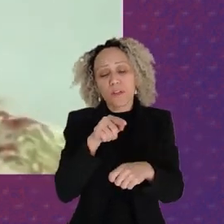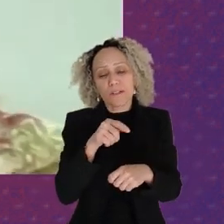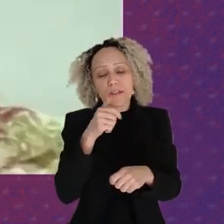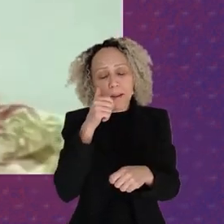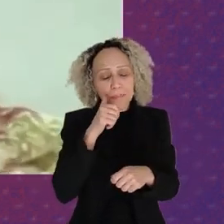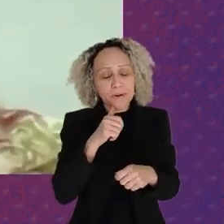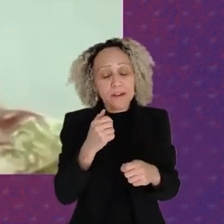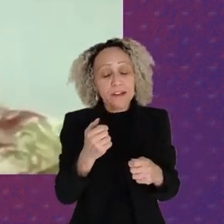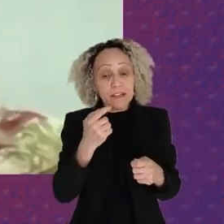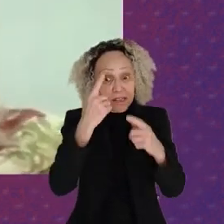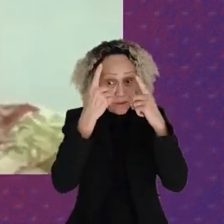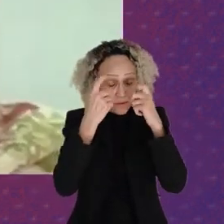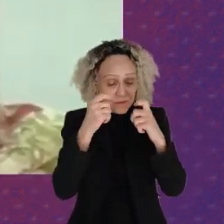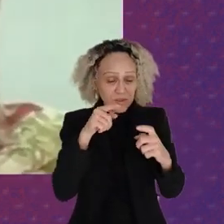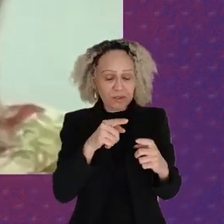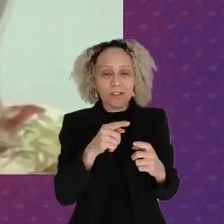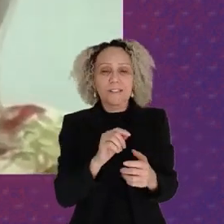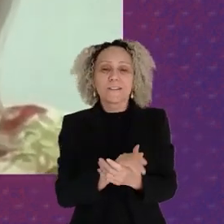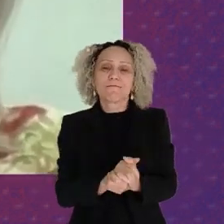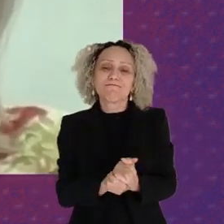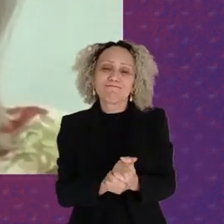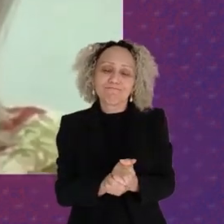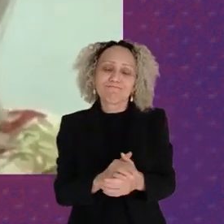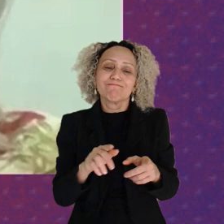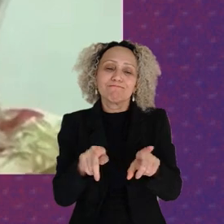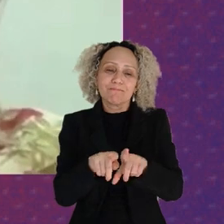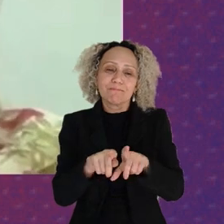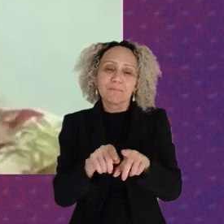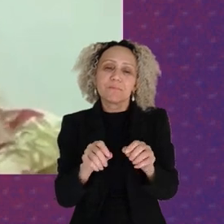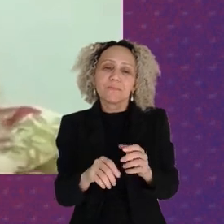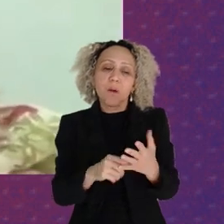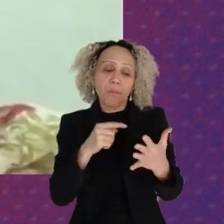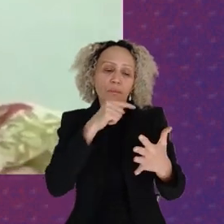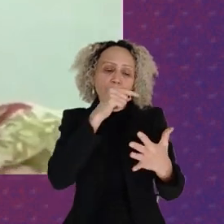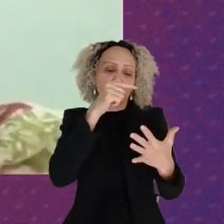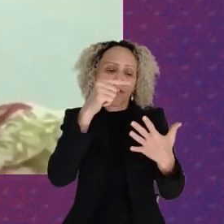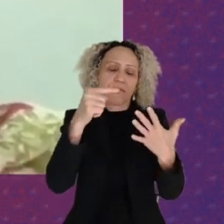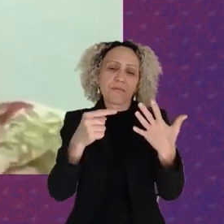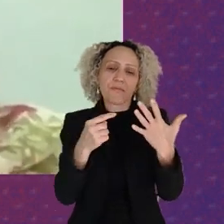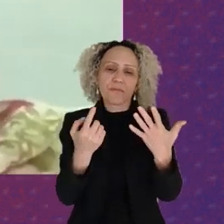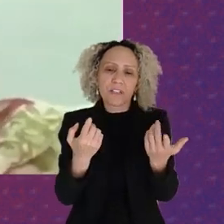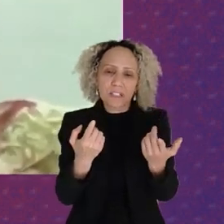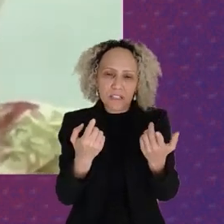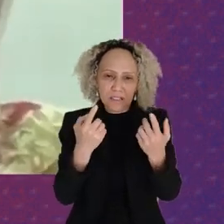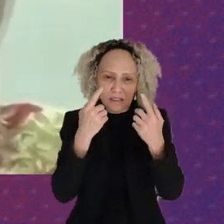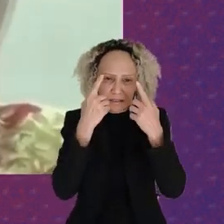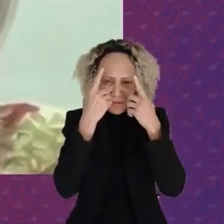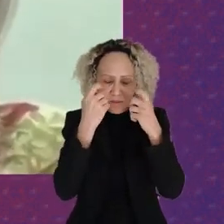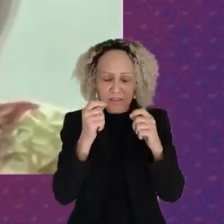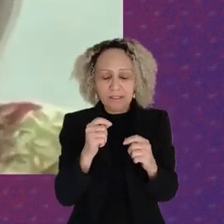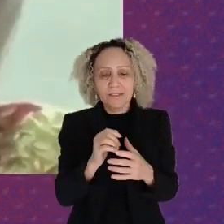são várias as formas de violência. E essas várias formas de violência